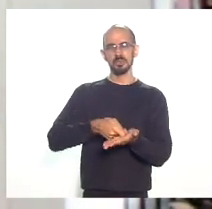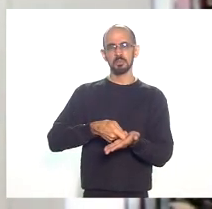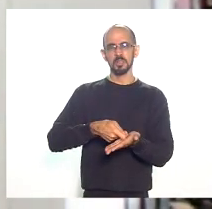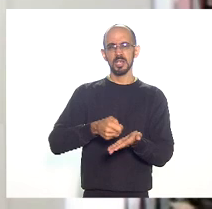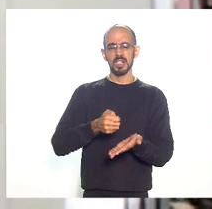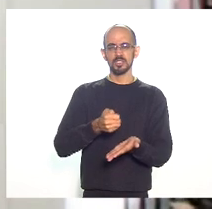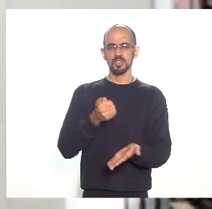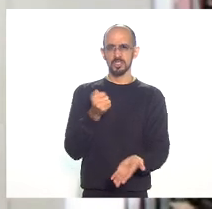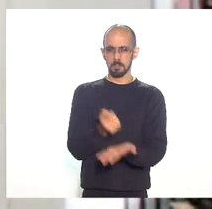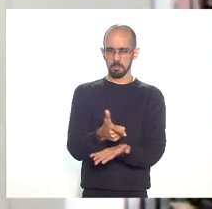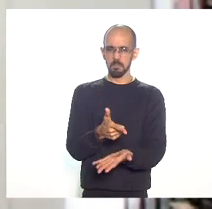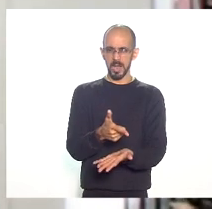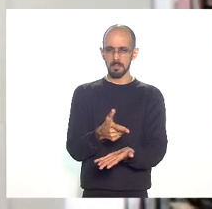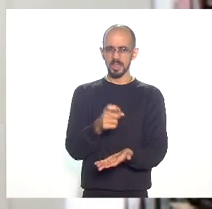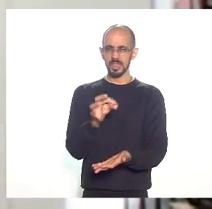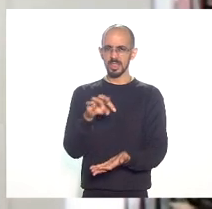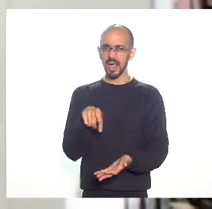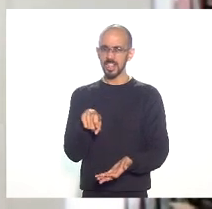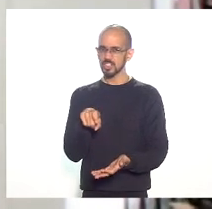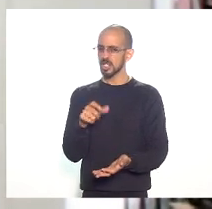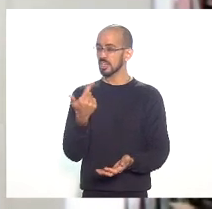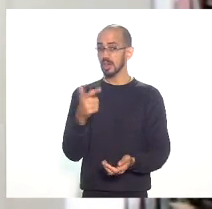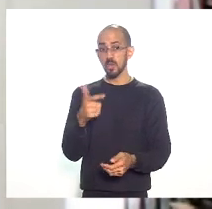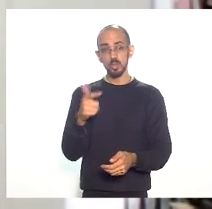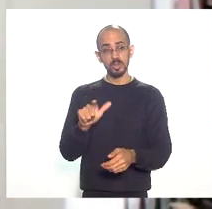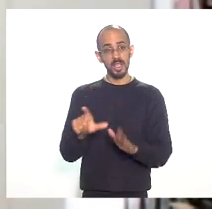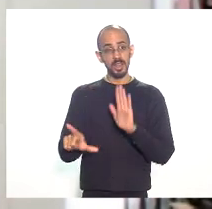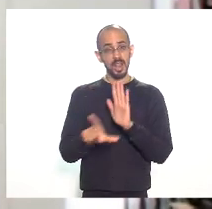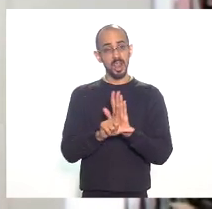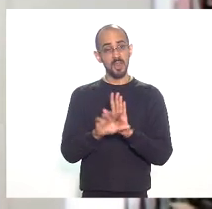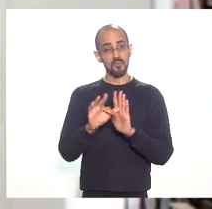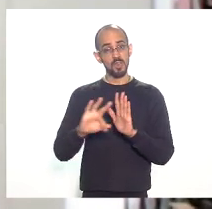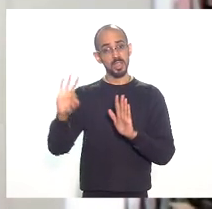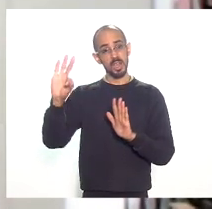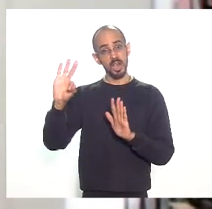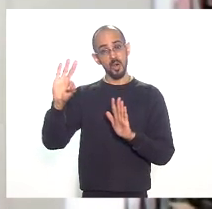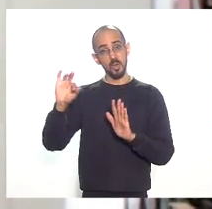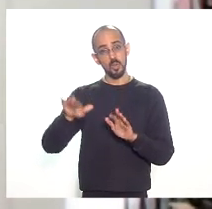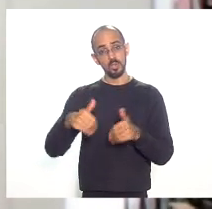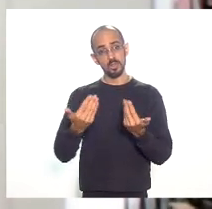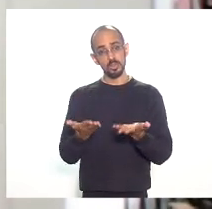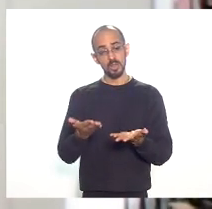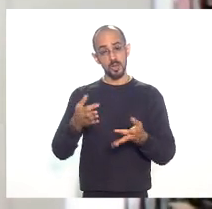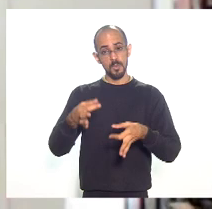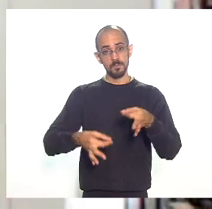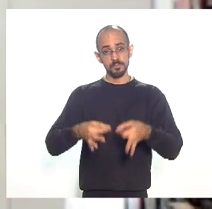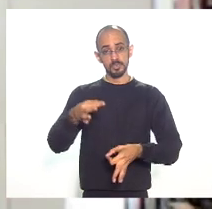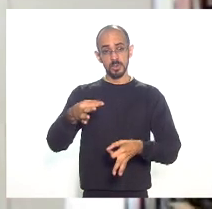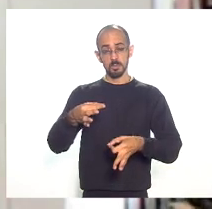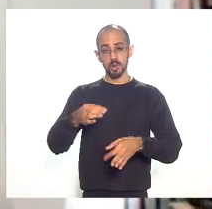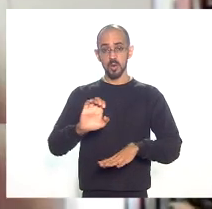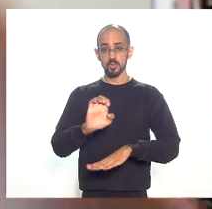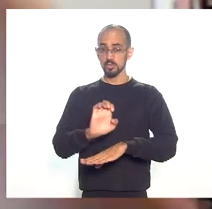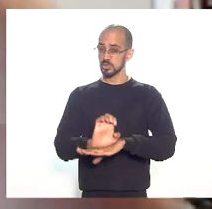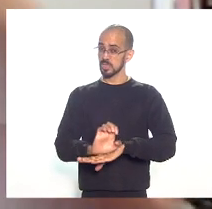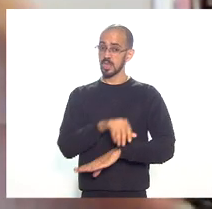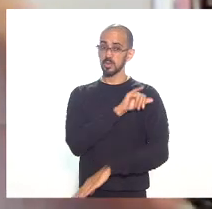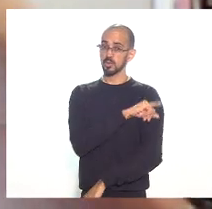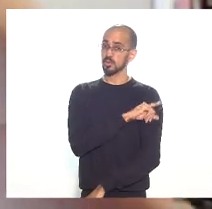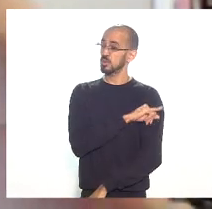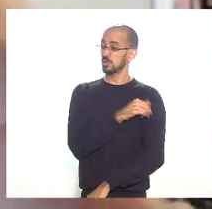que não estão previstas na legislação federal e que, portanto, o Tribunal de Justiça do Estado do Rio de Janeiro não poderia criar por conta própria